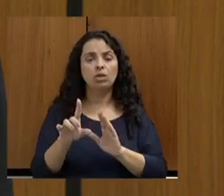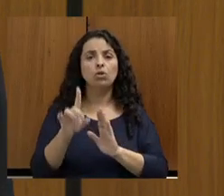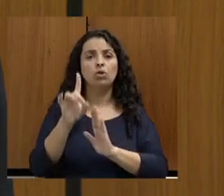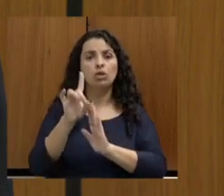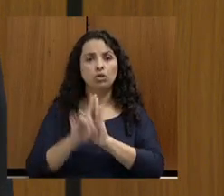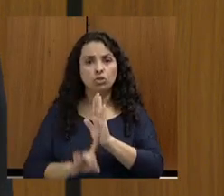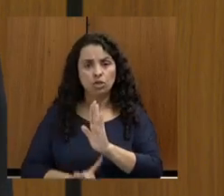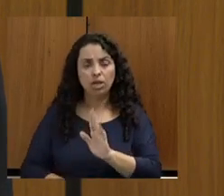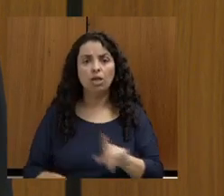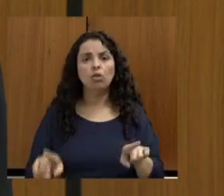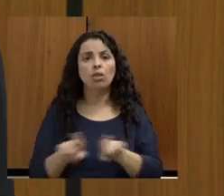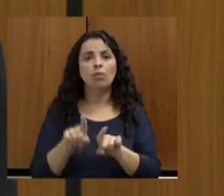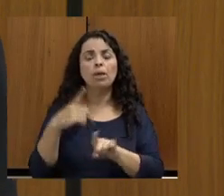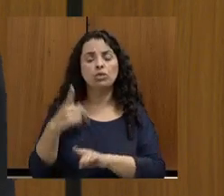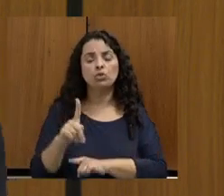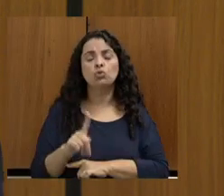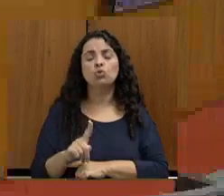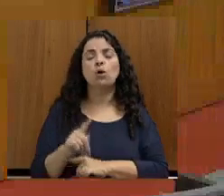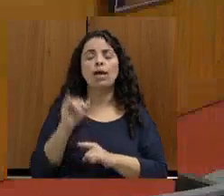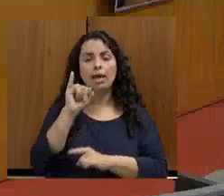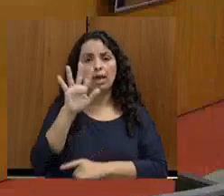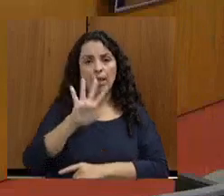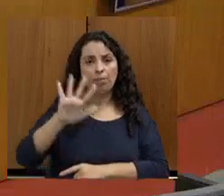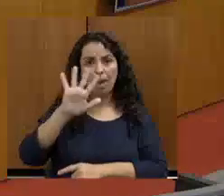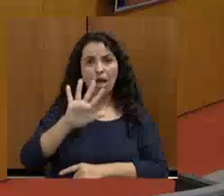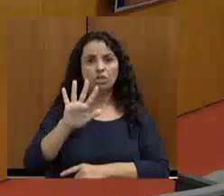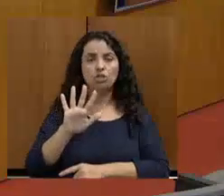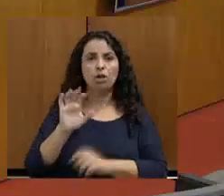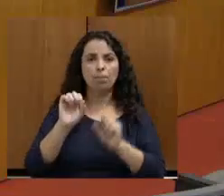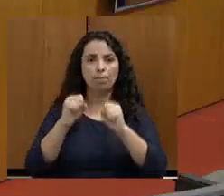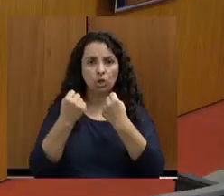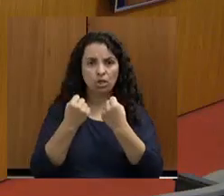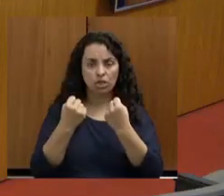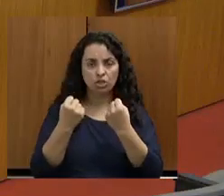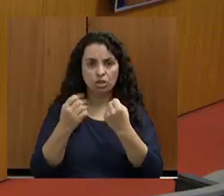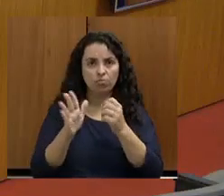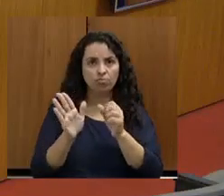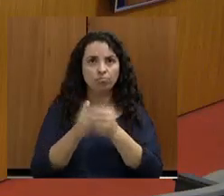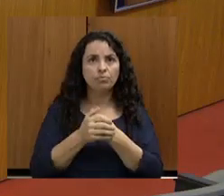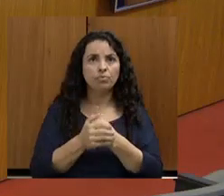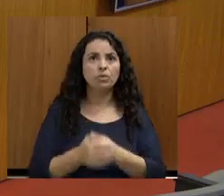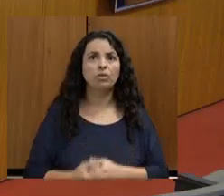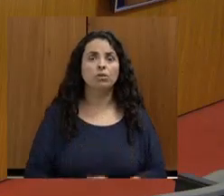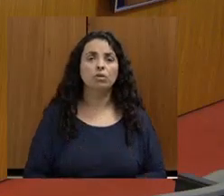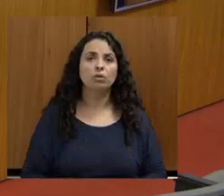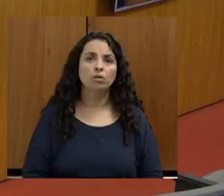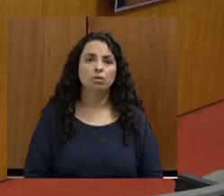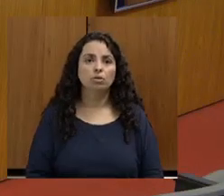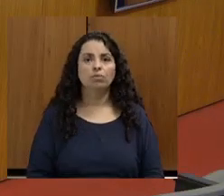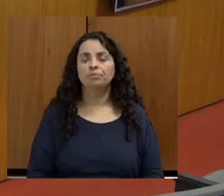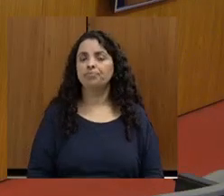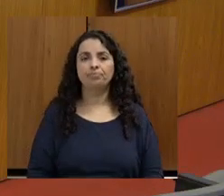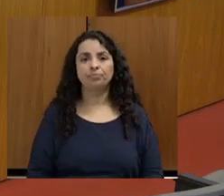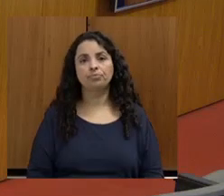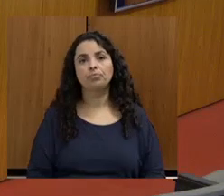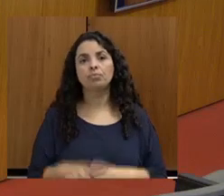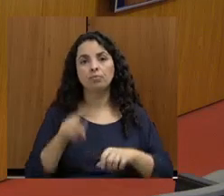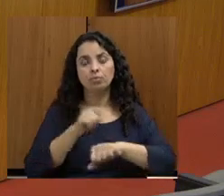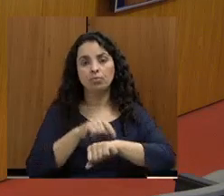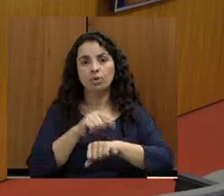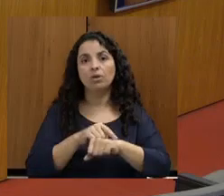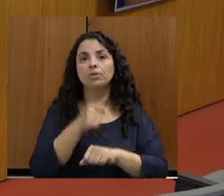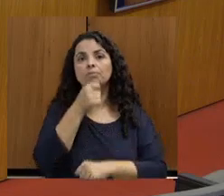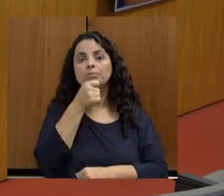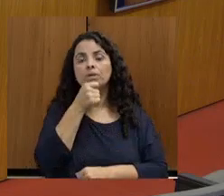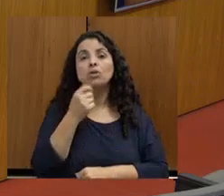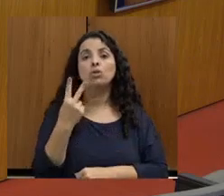preservação de suas imagens. Muito obrigado. Então, vou abrir aqui a palavra. Dois minutos para o público aqui